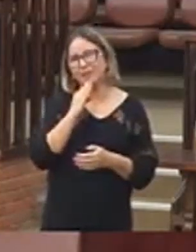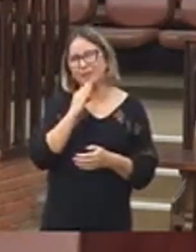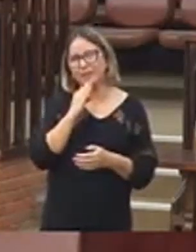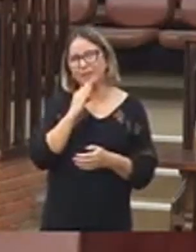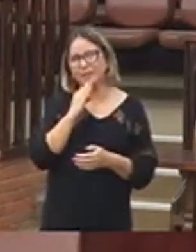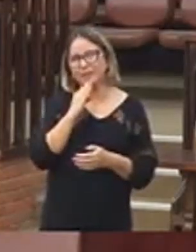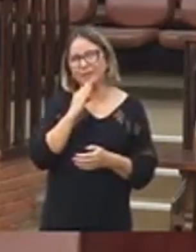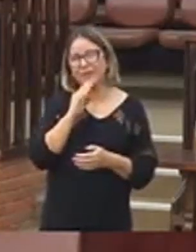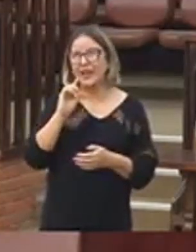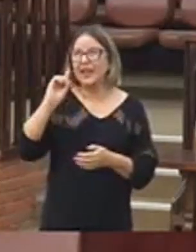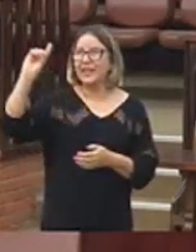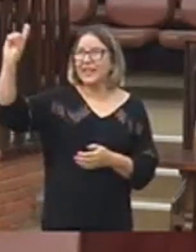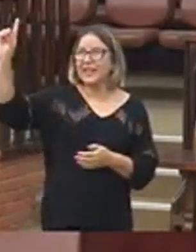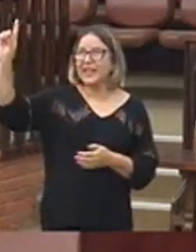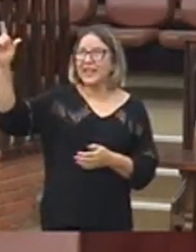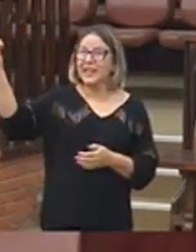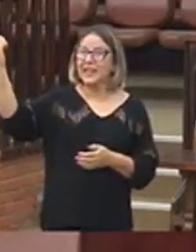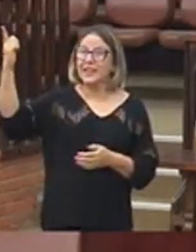a paz,